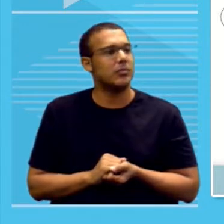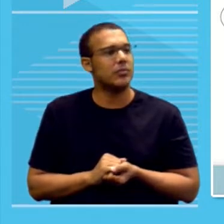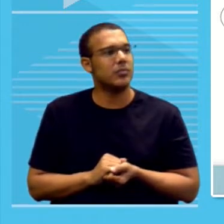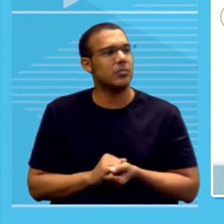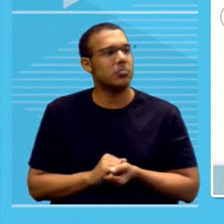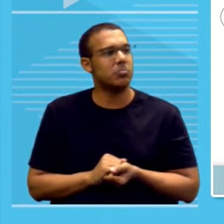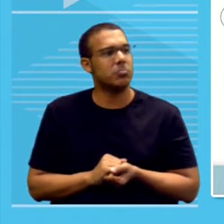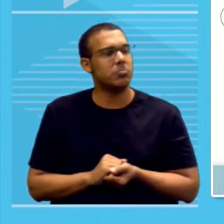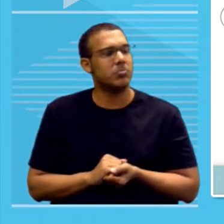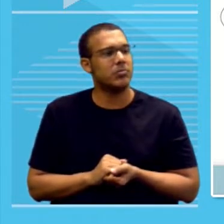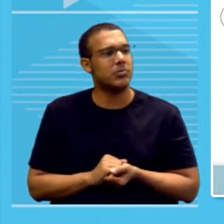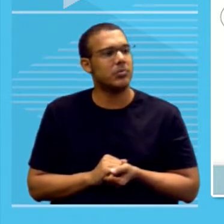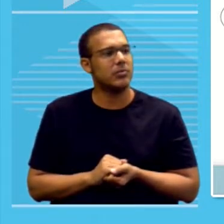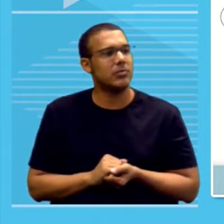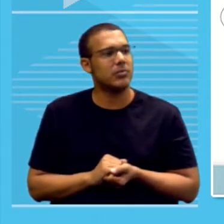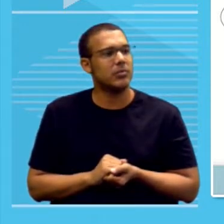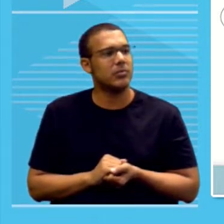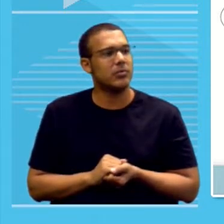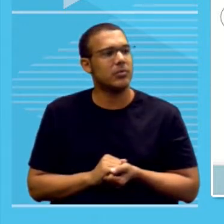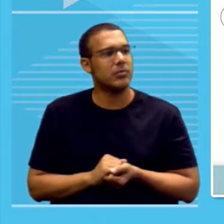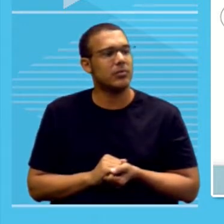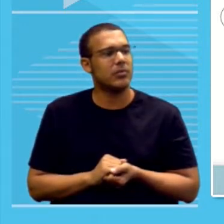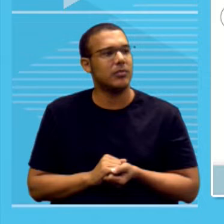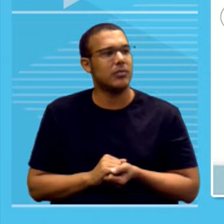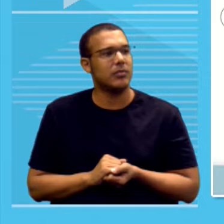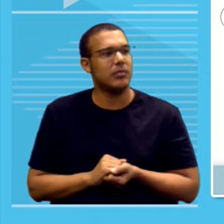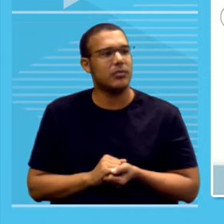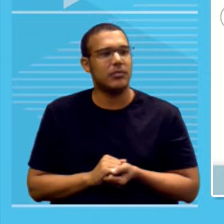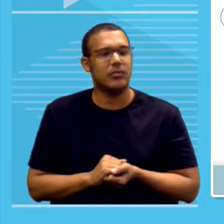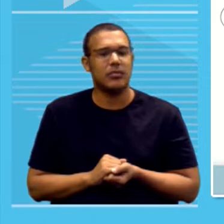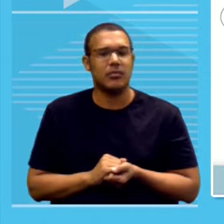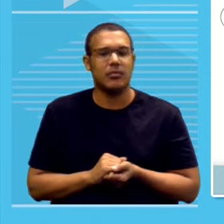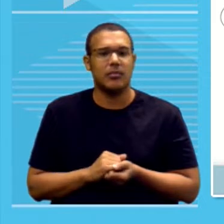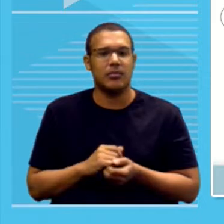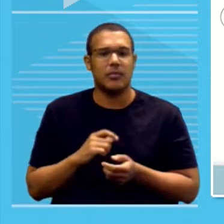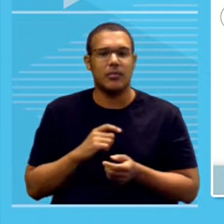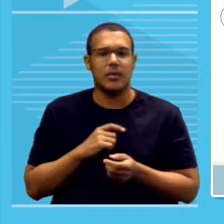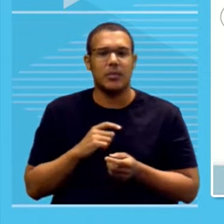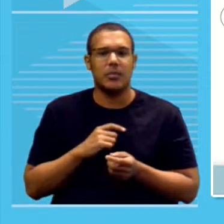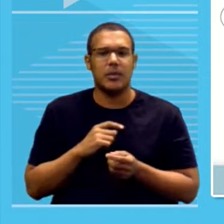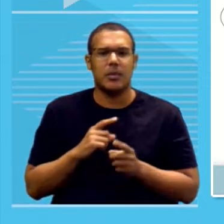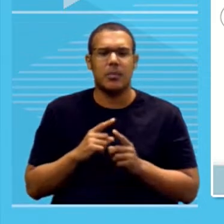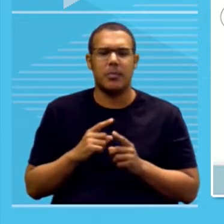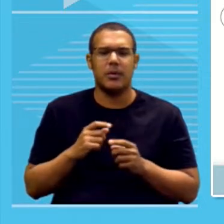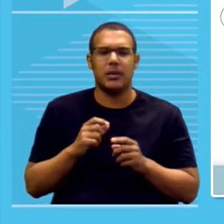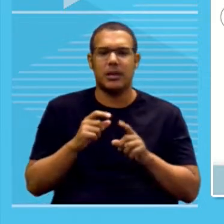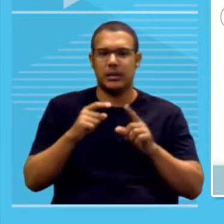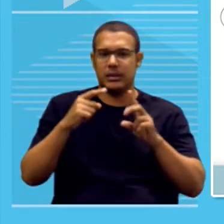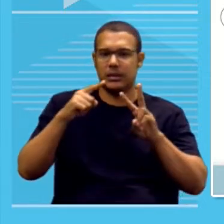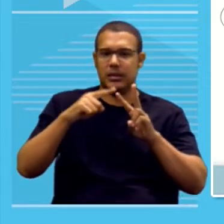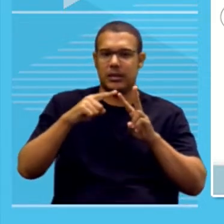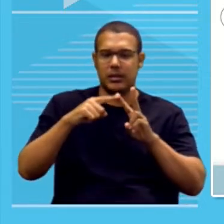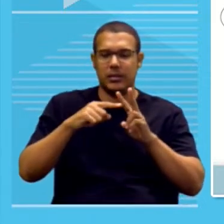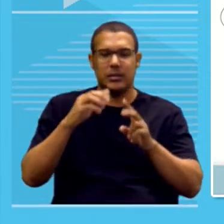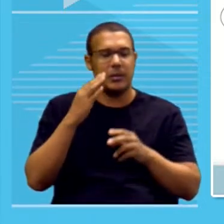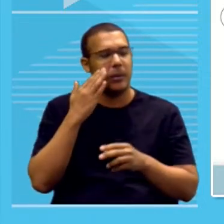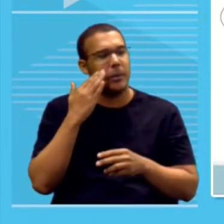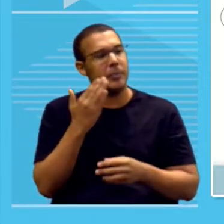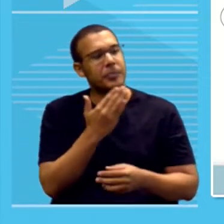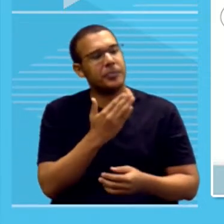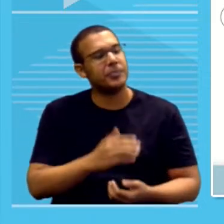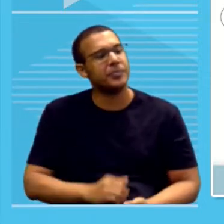Professor a tem que lembrar que também tem potência e Raiz distância do a para o